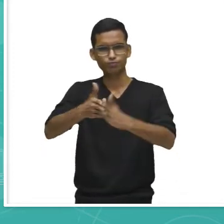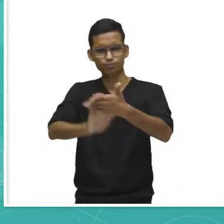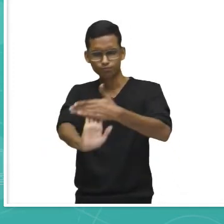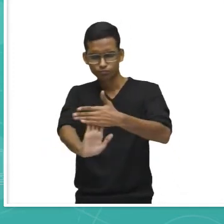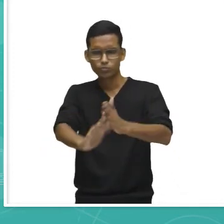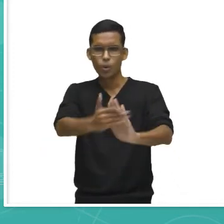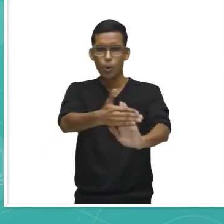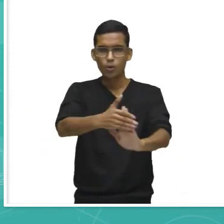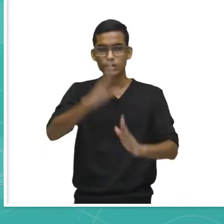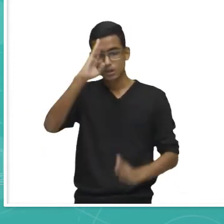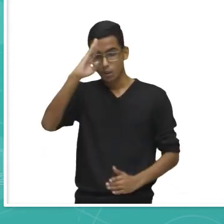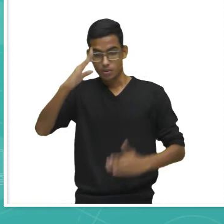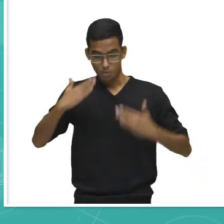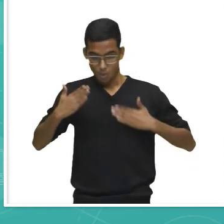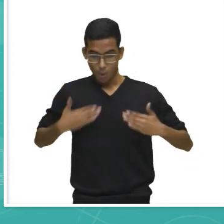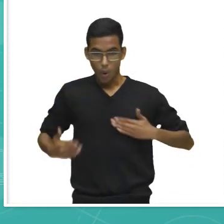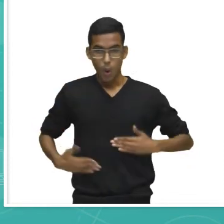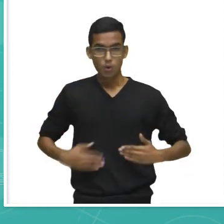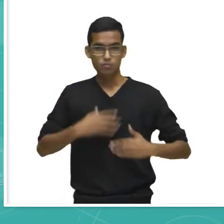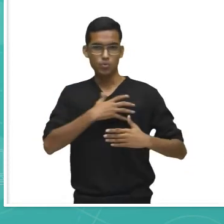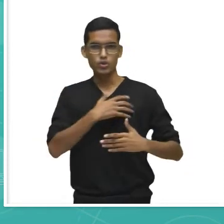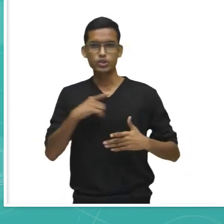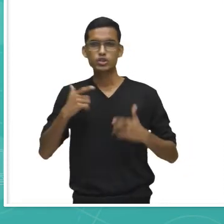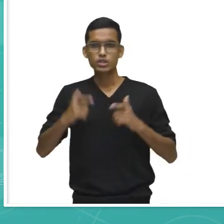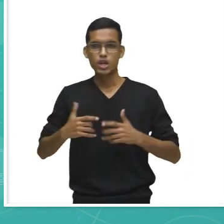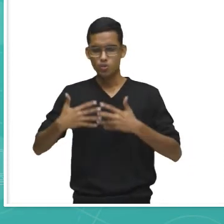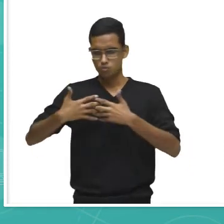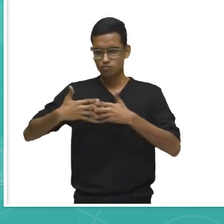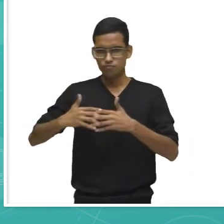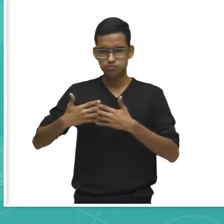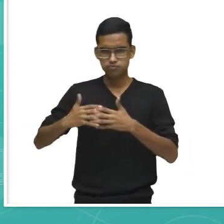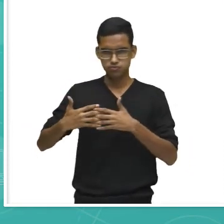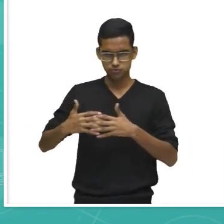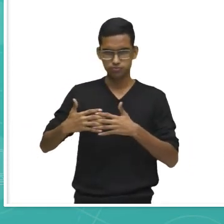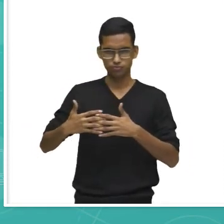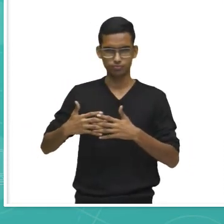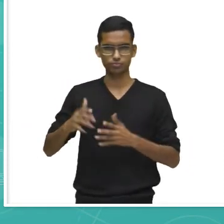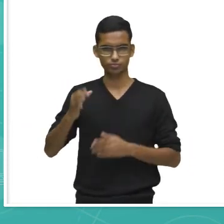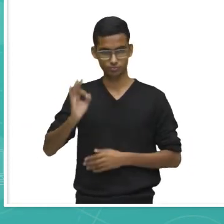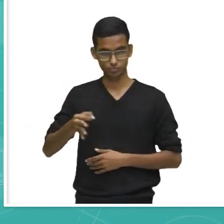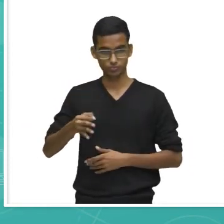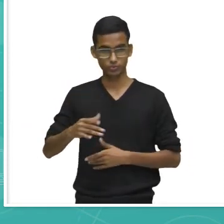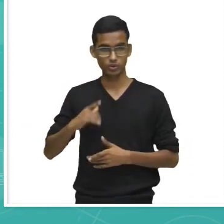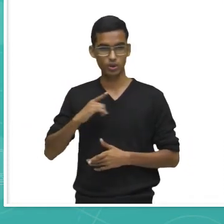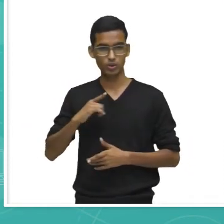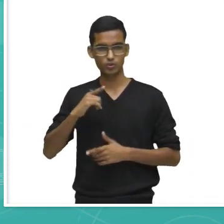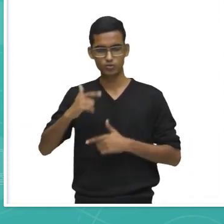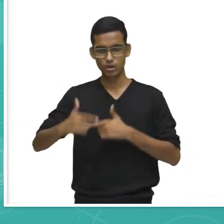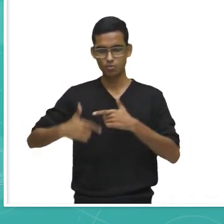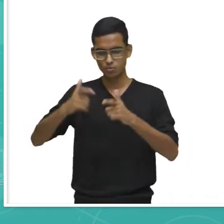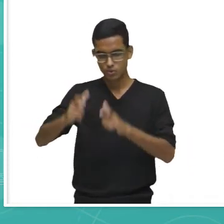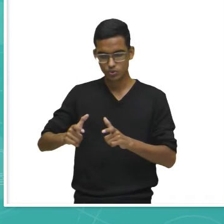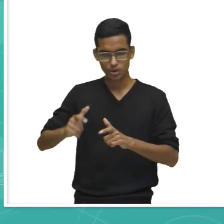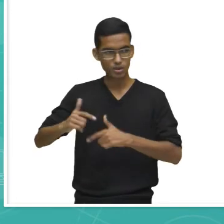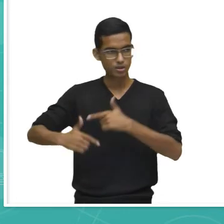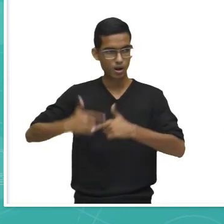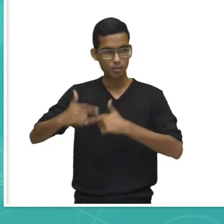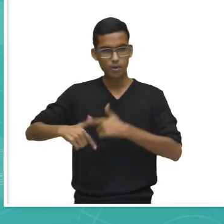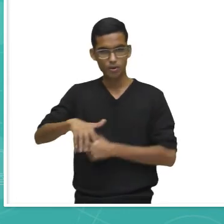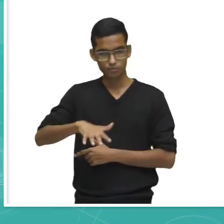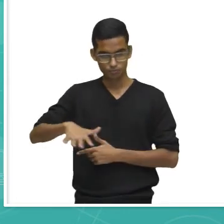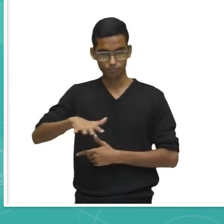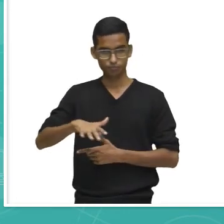das principais estruturas musculares envolvidas nas tarefas ocupacionais diárias. Sendo